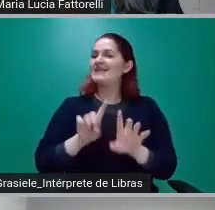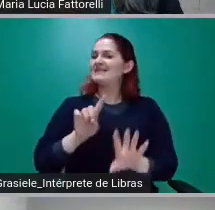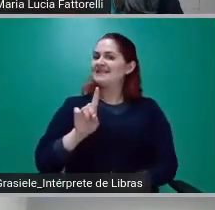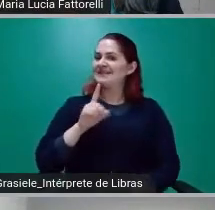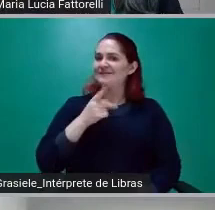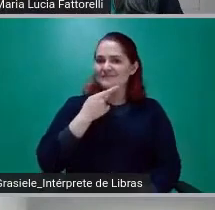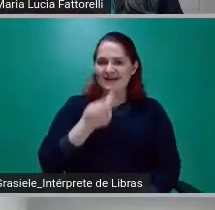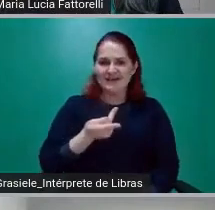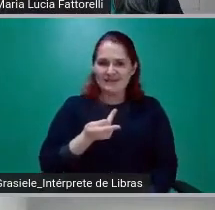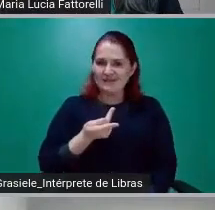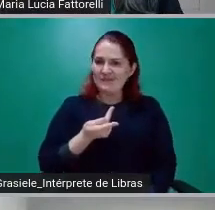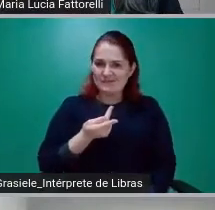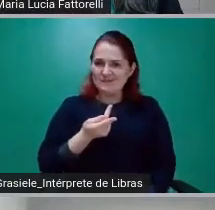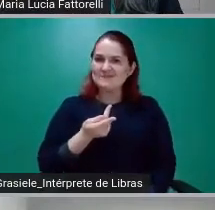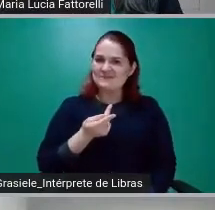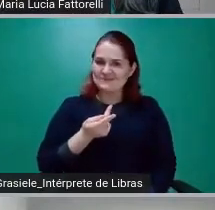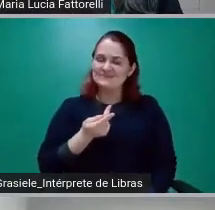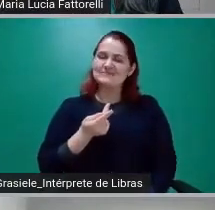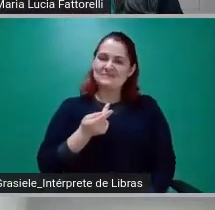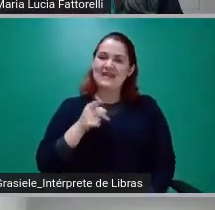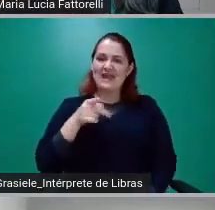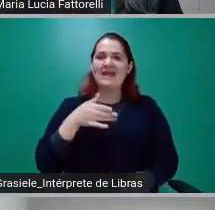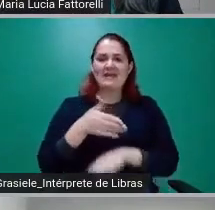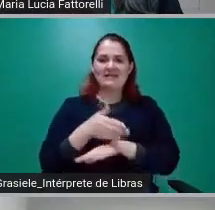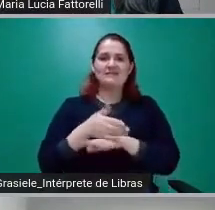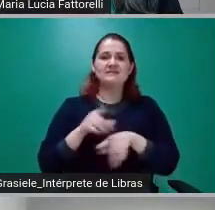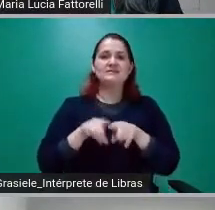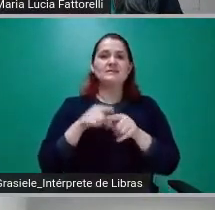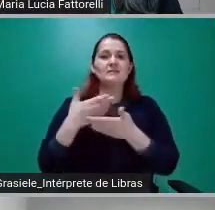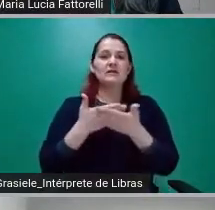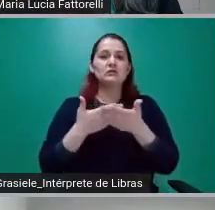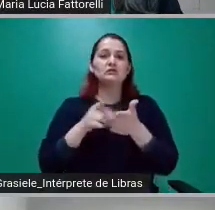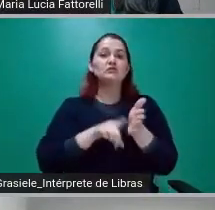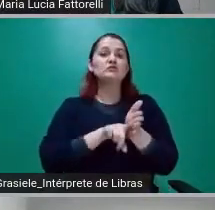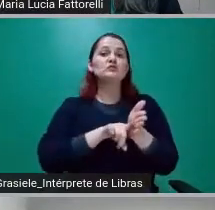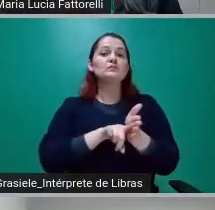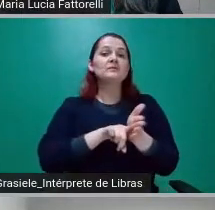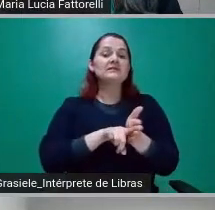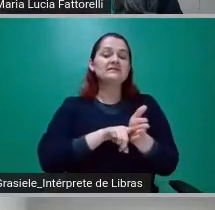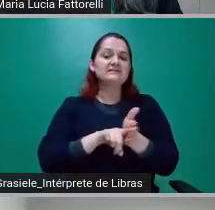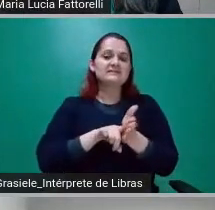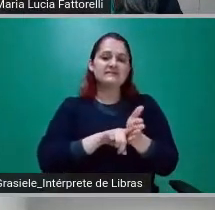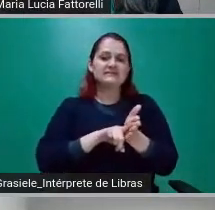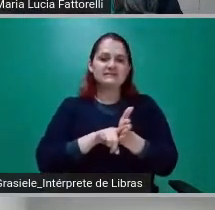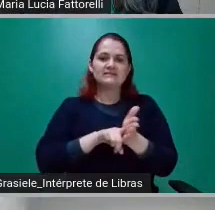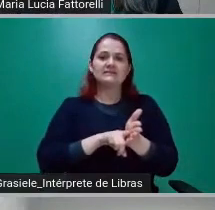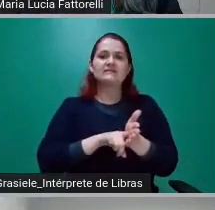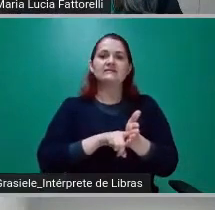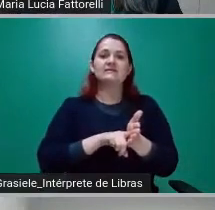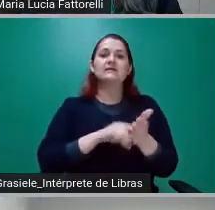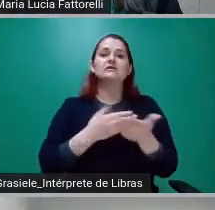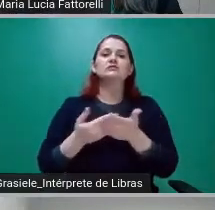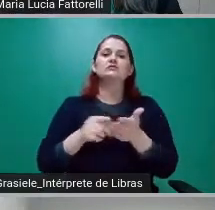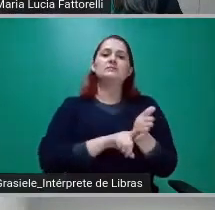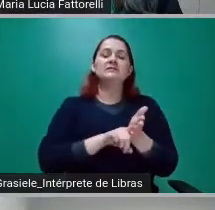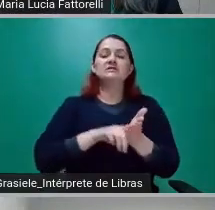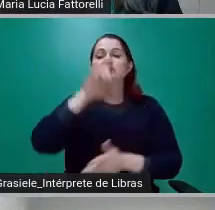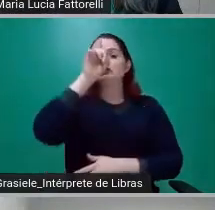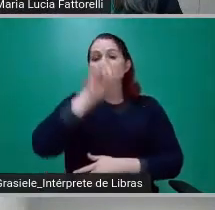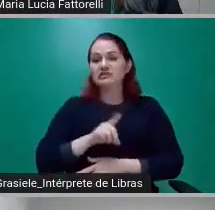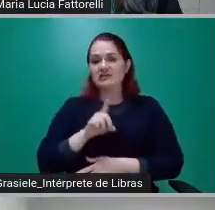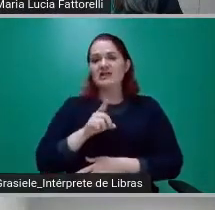e Interinstitucional de Estudos e Pesquisas do Grupo de Estudos e Pesquisa em Direito, Economia e